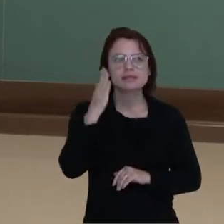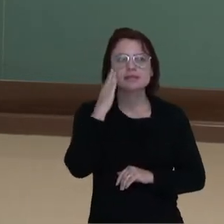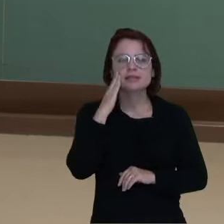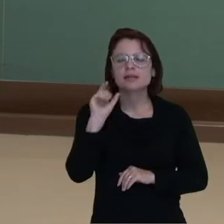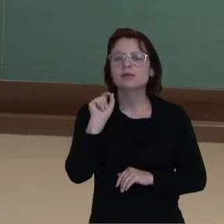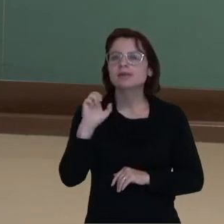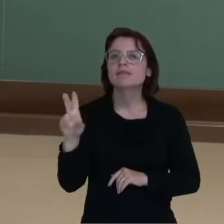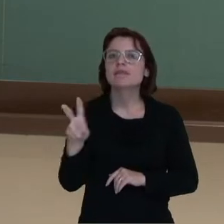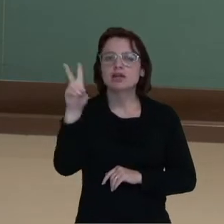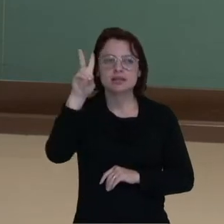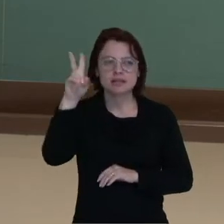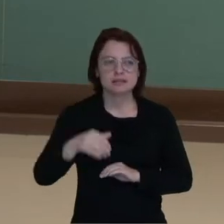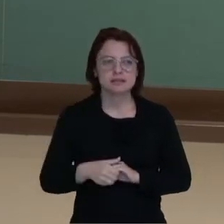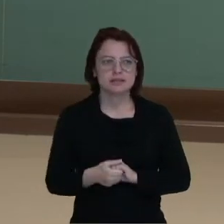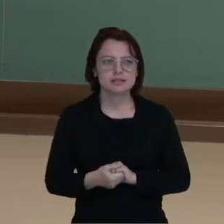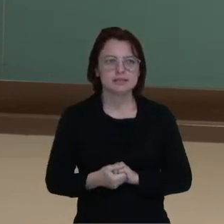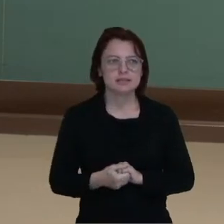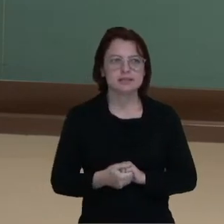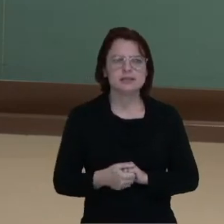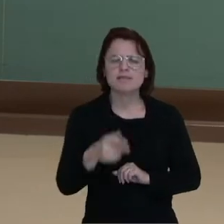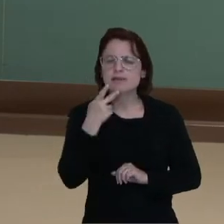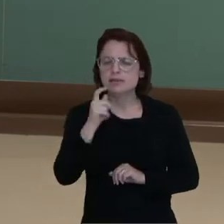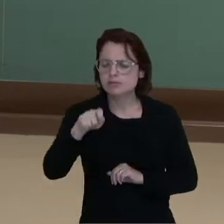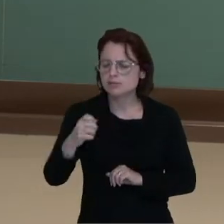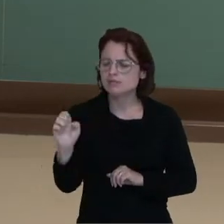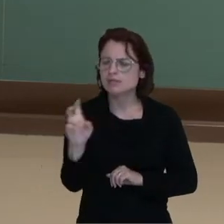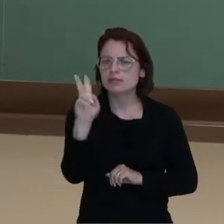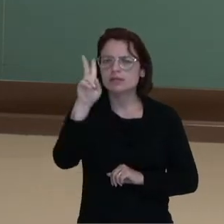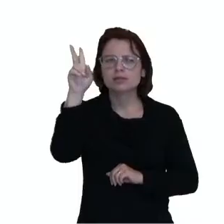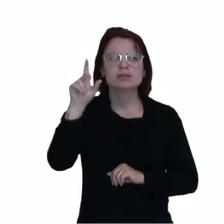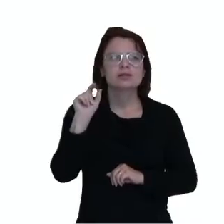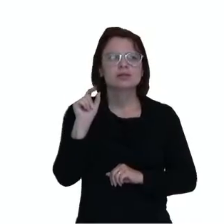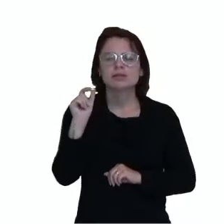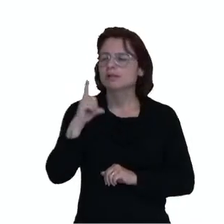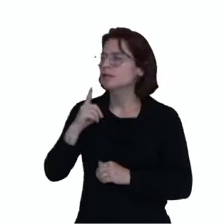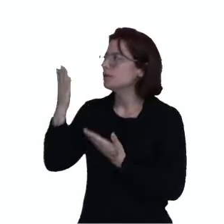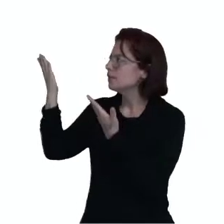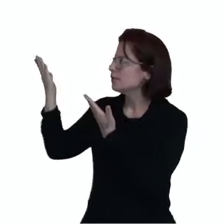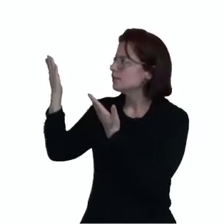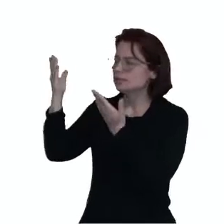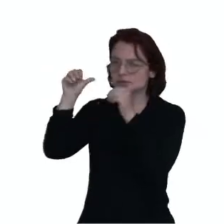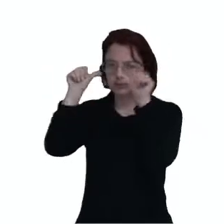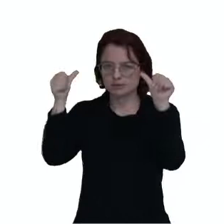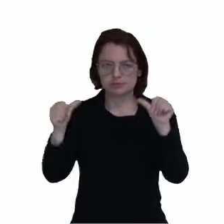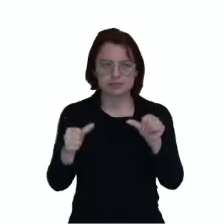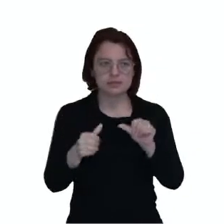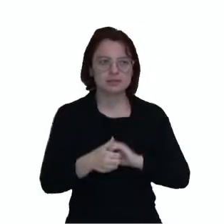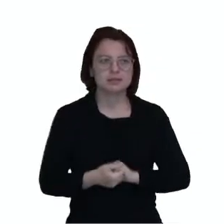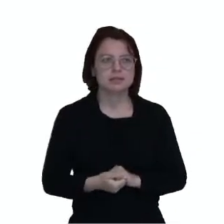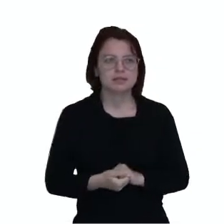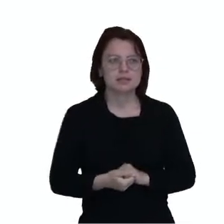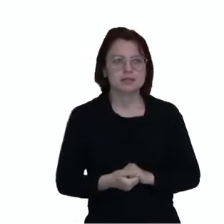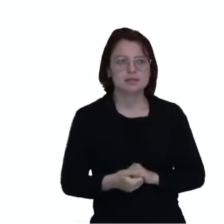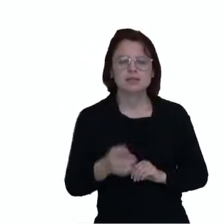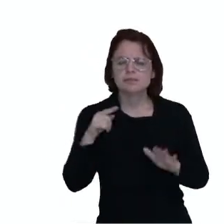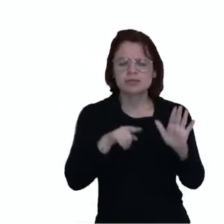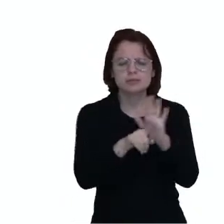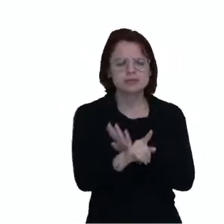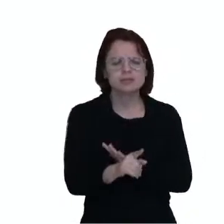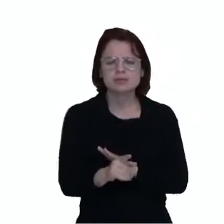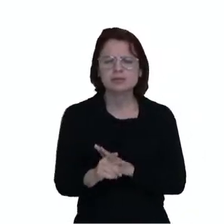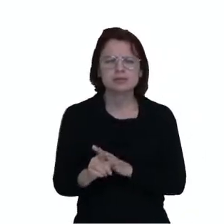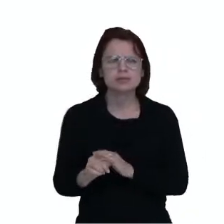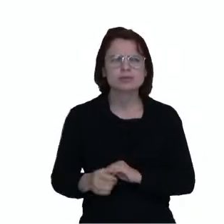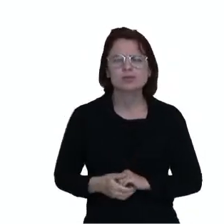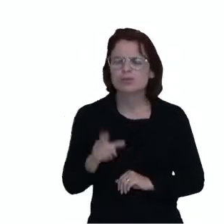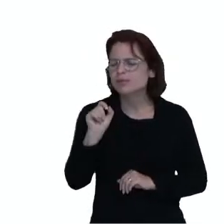são valores, né? E falando em valores, tem aqui um quadrinho para a gente analisar da Mafalda, né? Ela pergunta: o que tem nesse